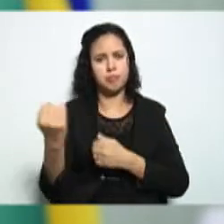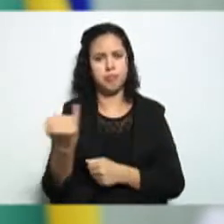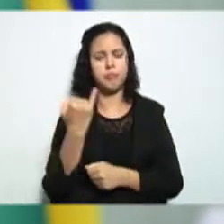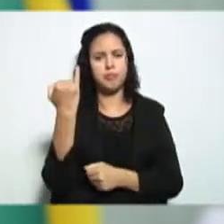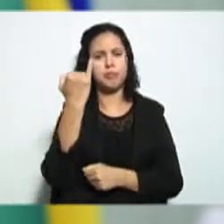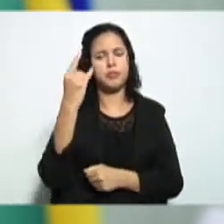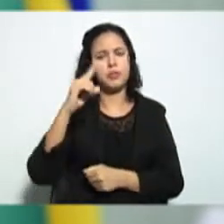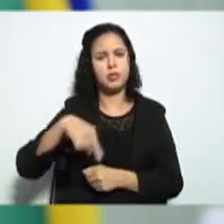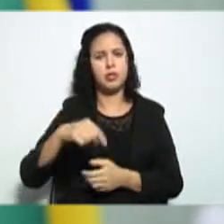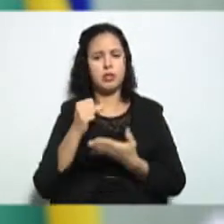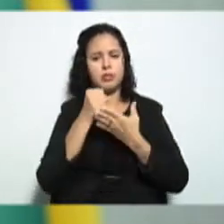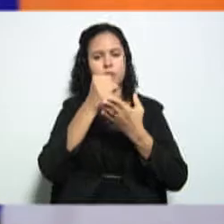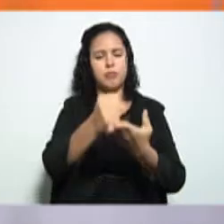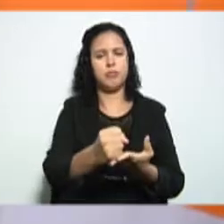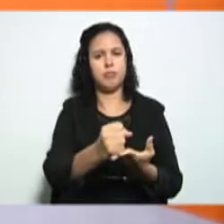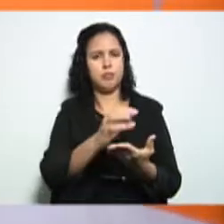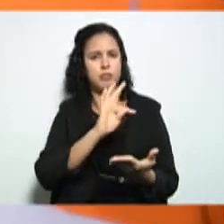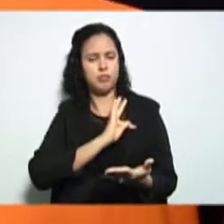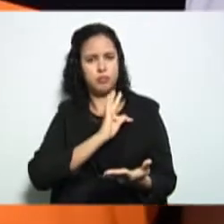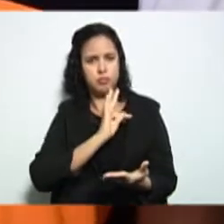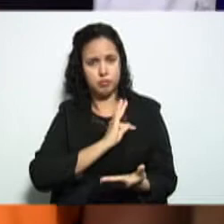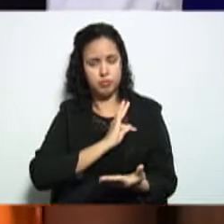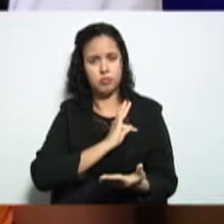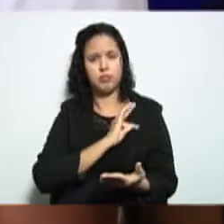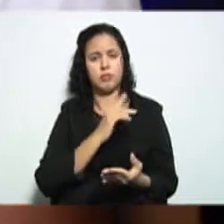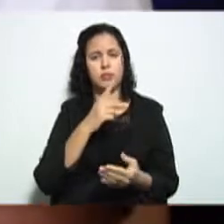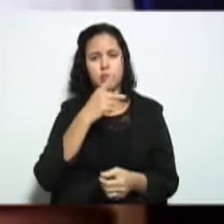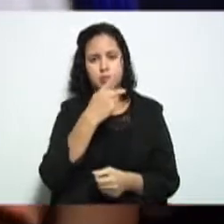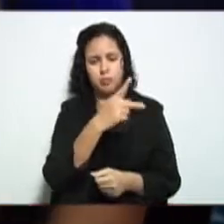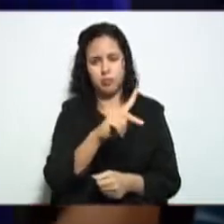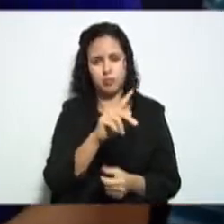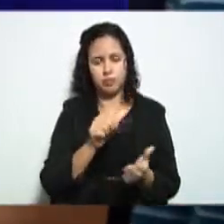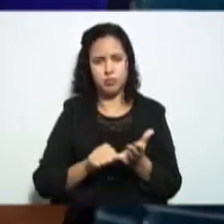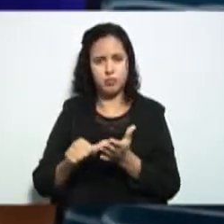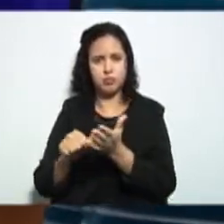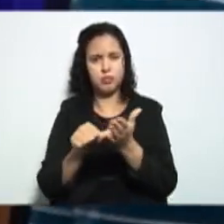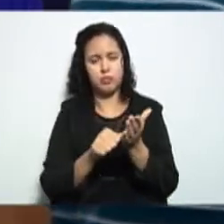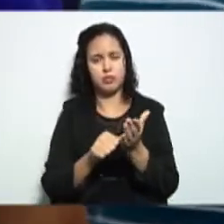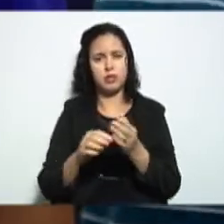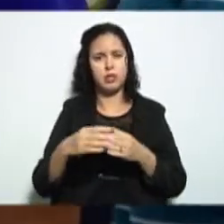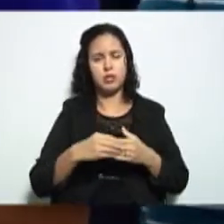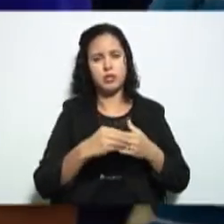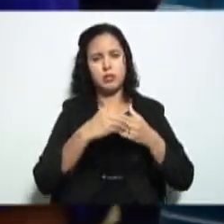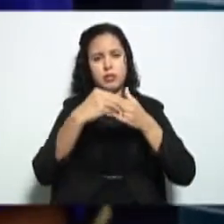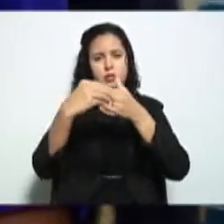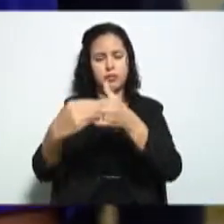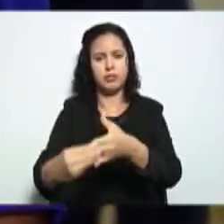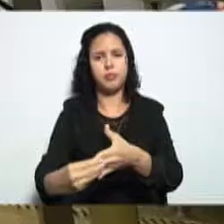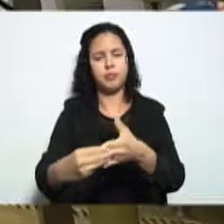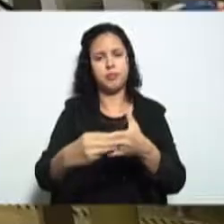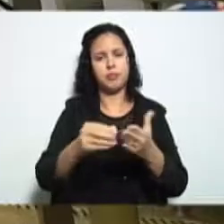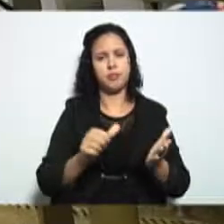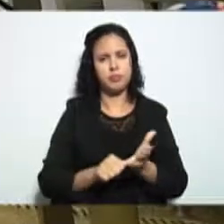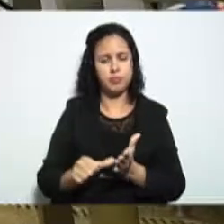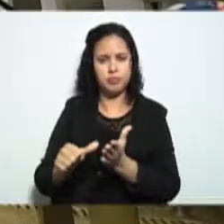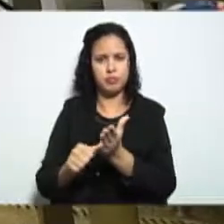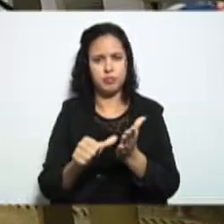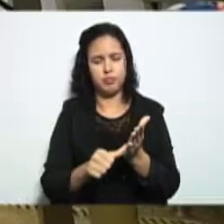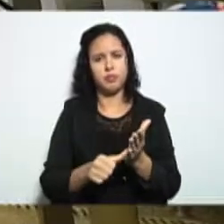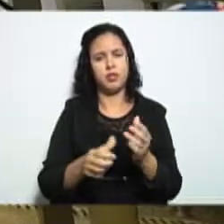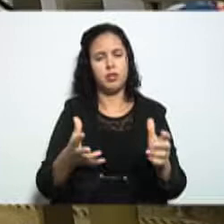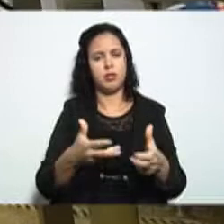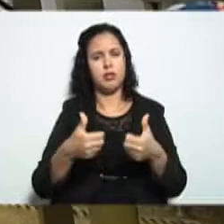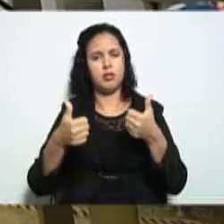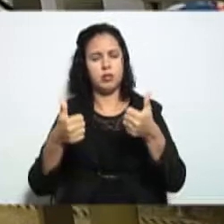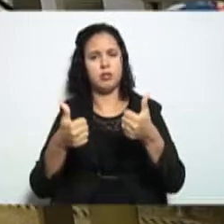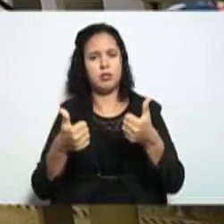é prestar assistência técnica a esses cooperados. Ou seja, ela leva até os seus cooperados uma assistência técnica de qualidade